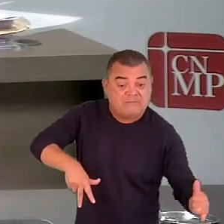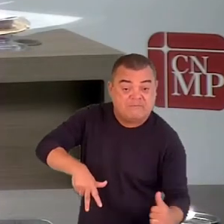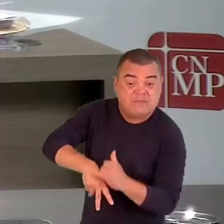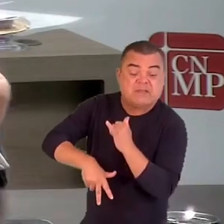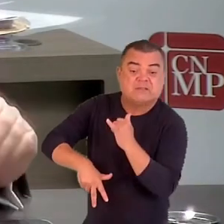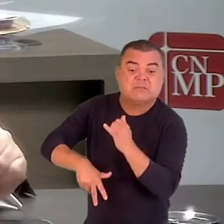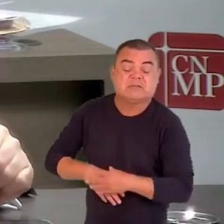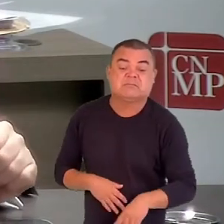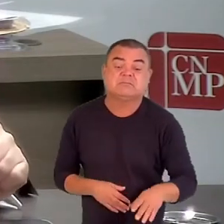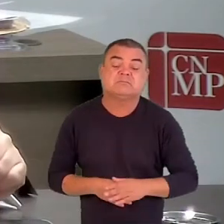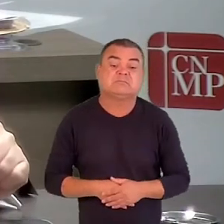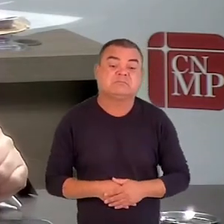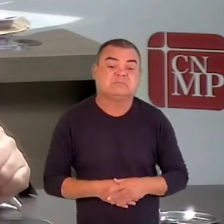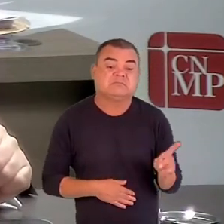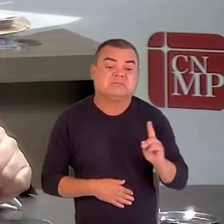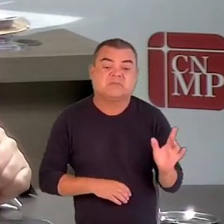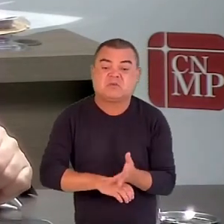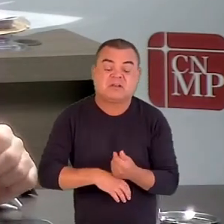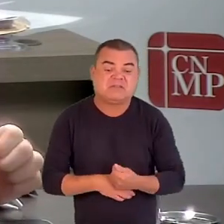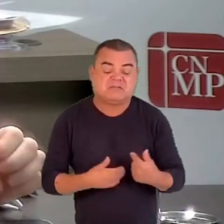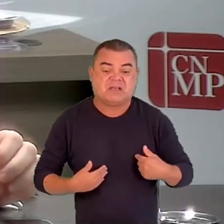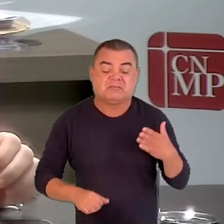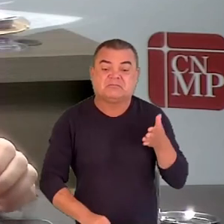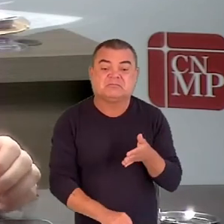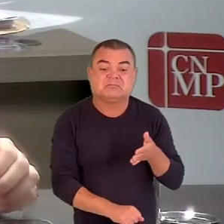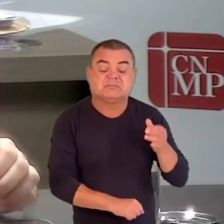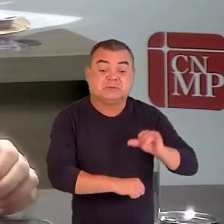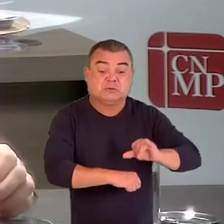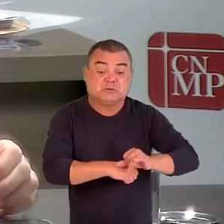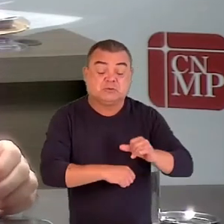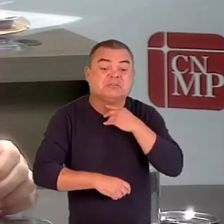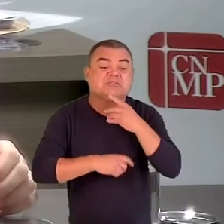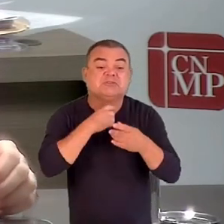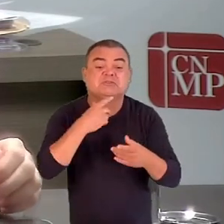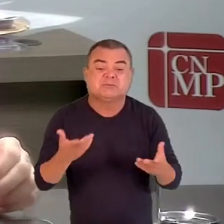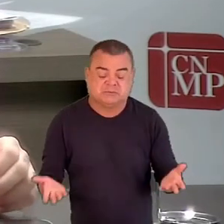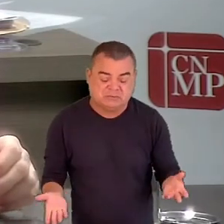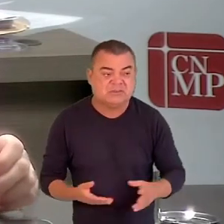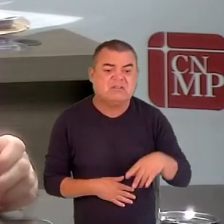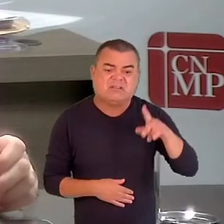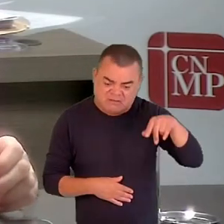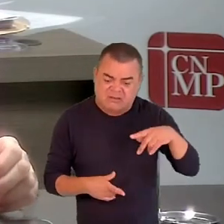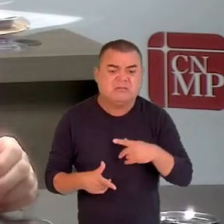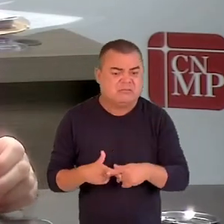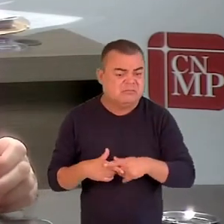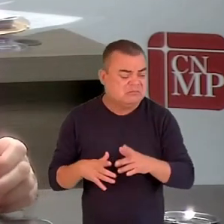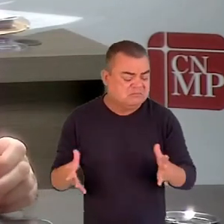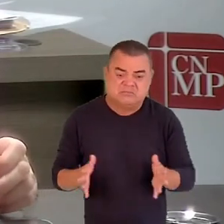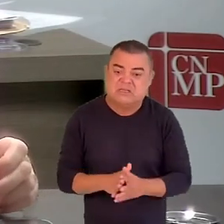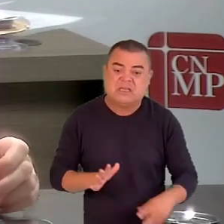e desqualificado que põe em dúvida, e isso é o grande problema, a